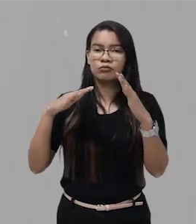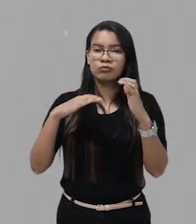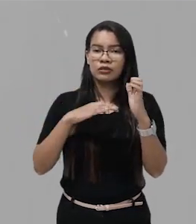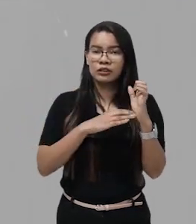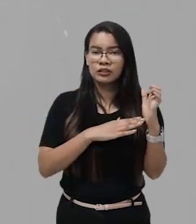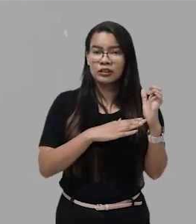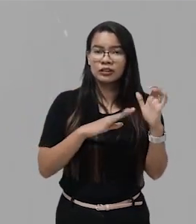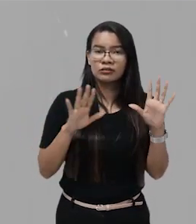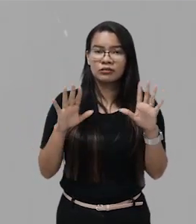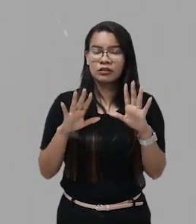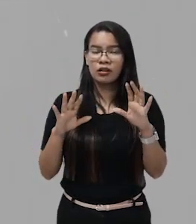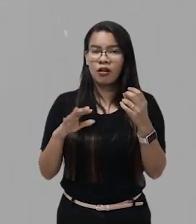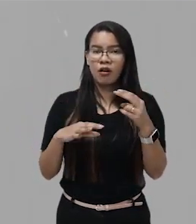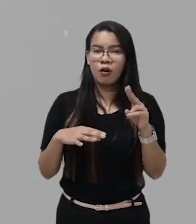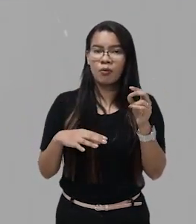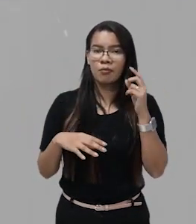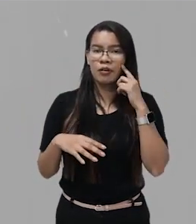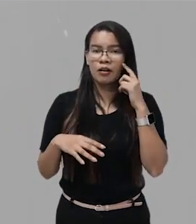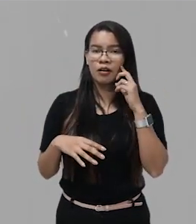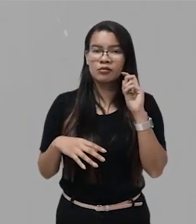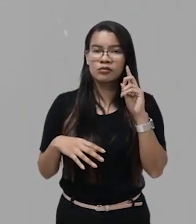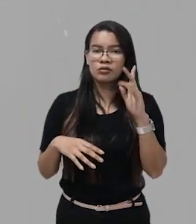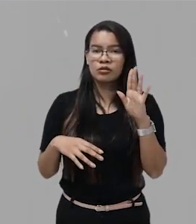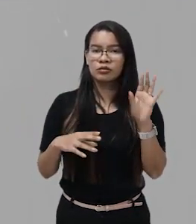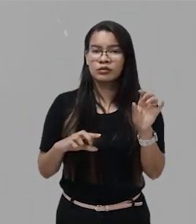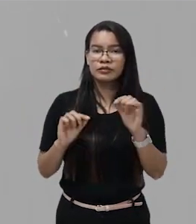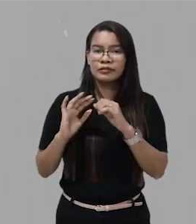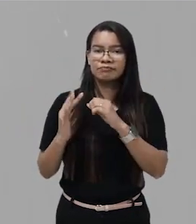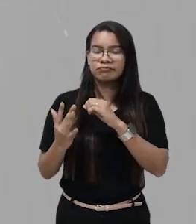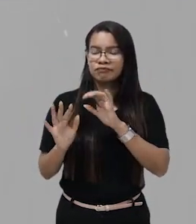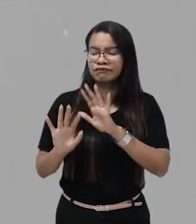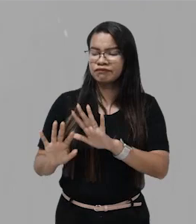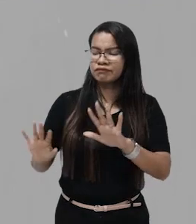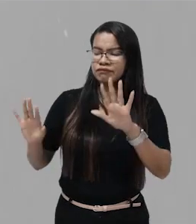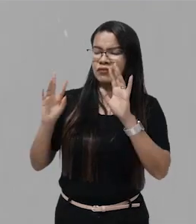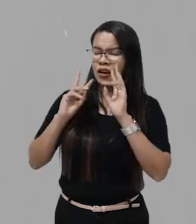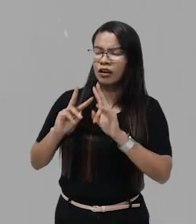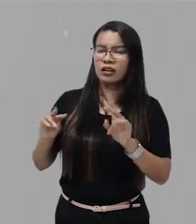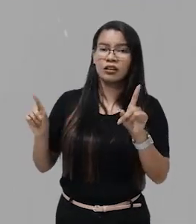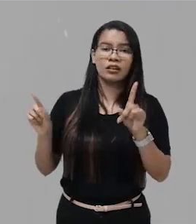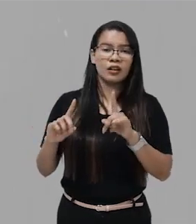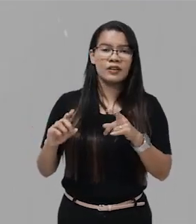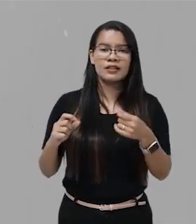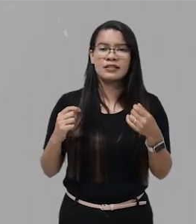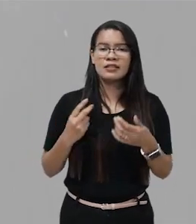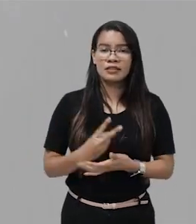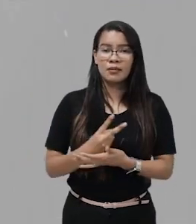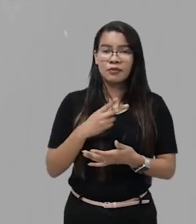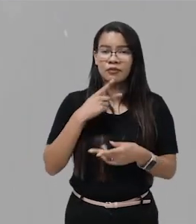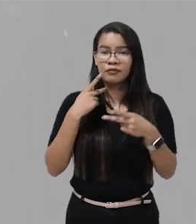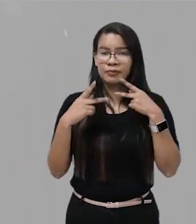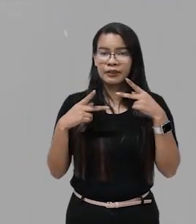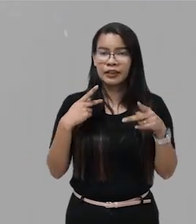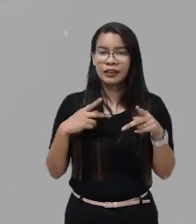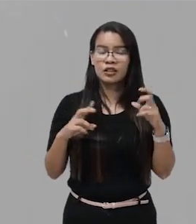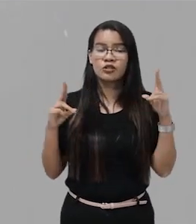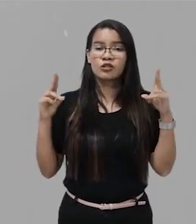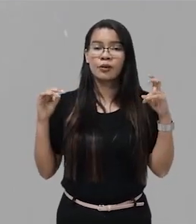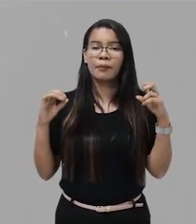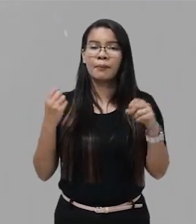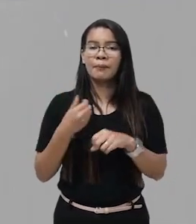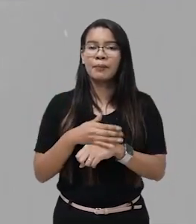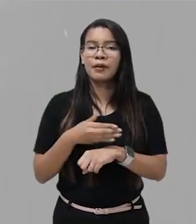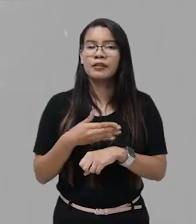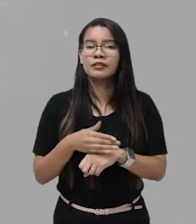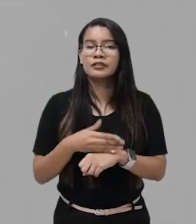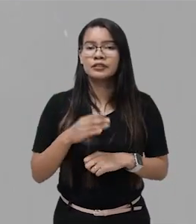Eu nunca vou pensar apenas no que está pelo lado de fora. Eu sempre vou pregar aqui para vocês. A prática de atividade física, eu sempre vou pregar aqui